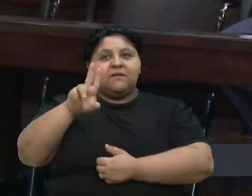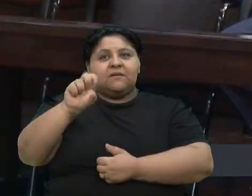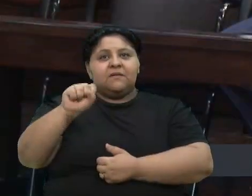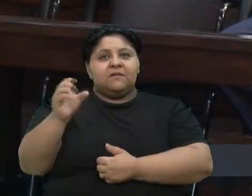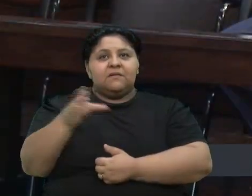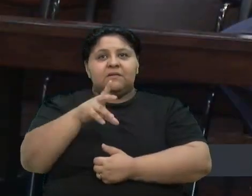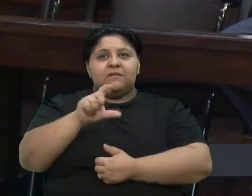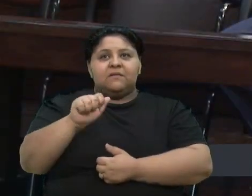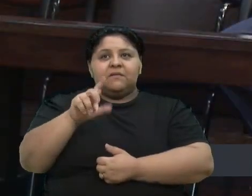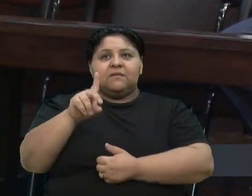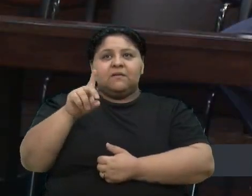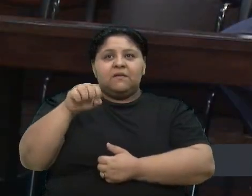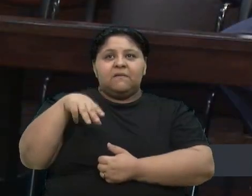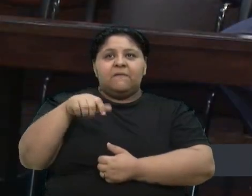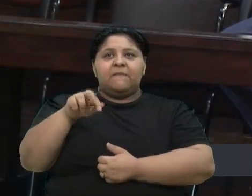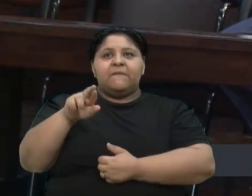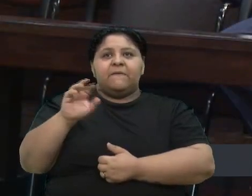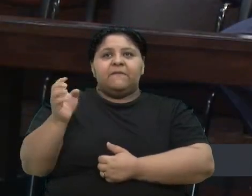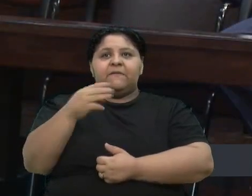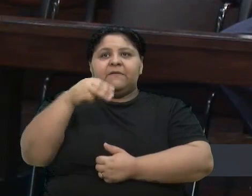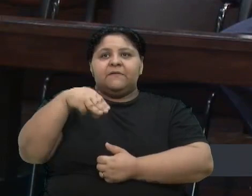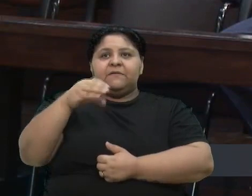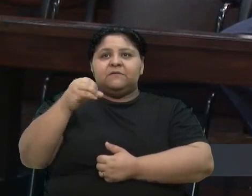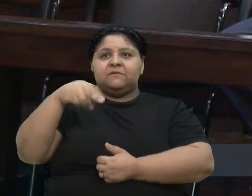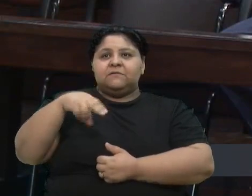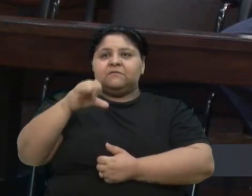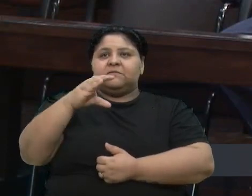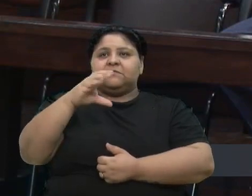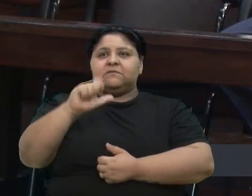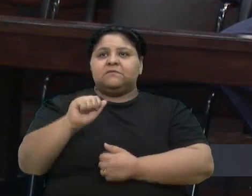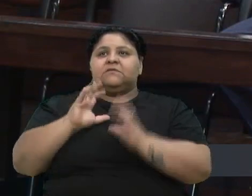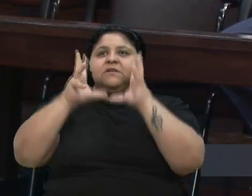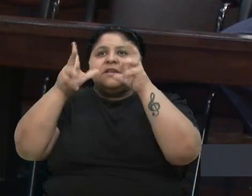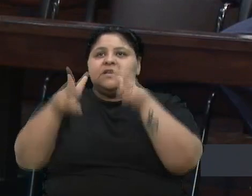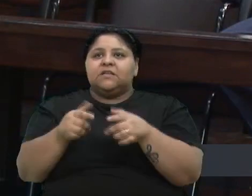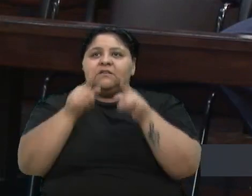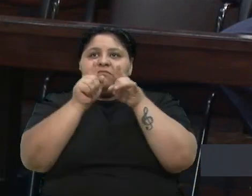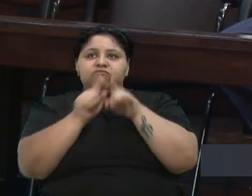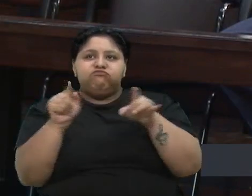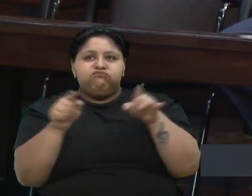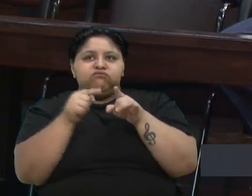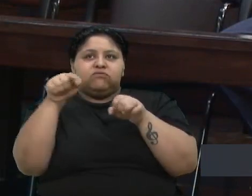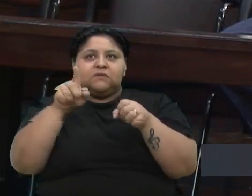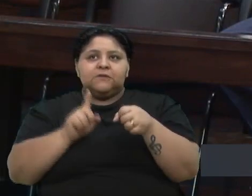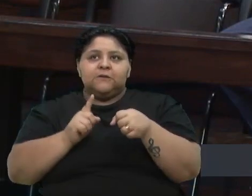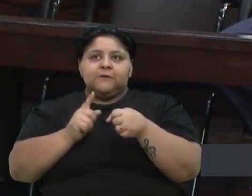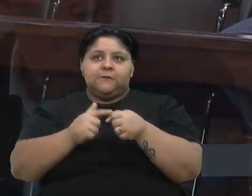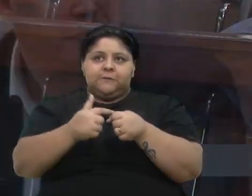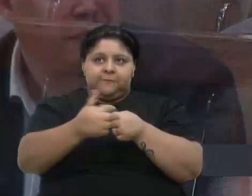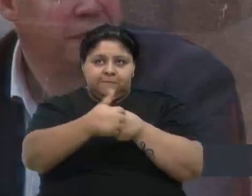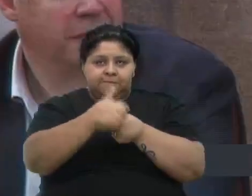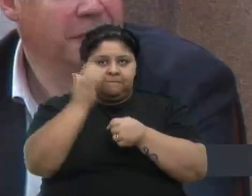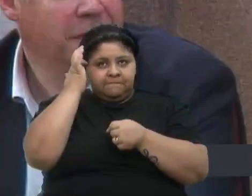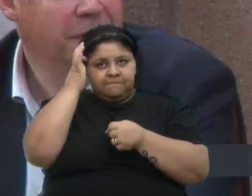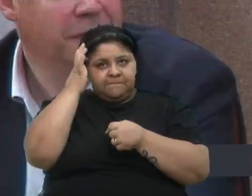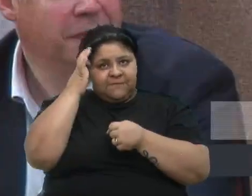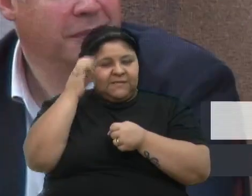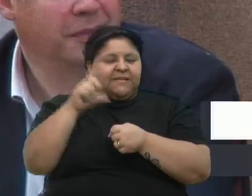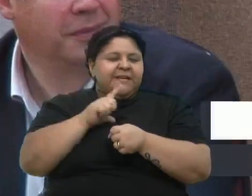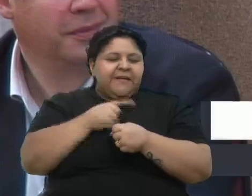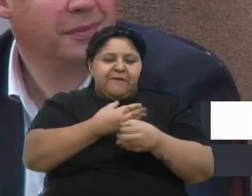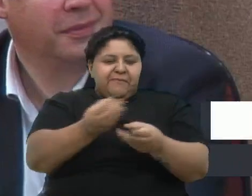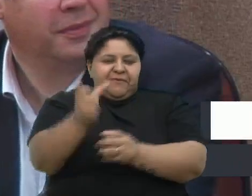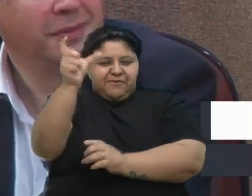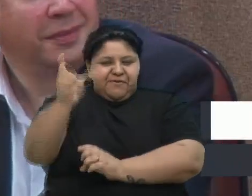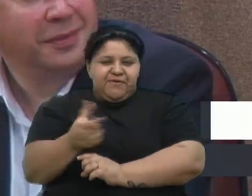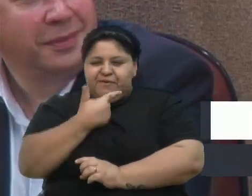Ademar Nascimento, Mônica Campana e a todos os músicos de nossa cidade. Não há quem não goste de música,